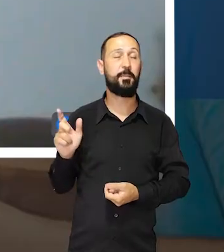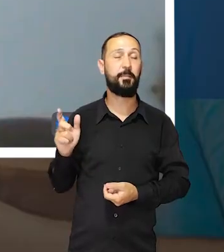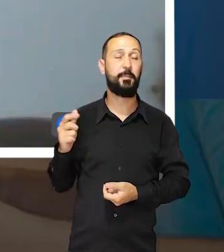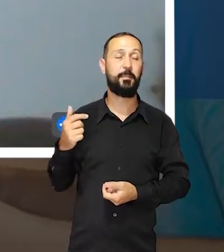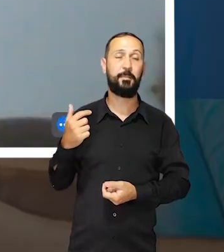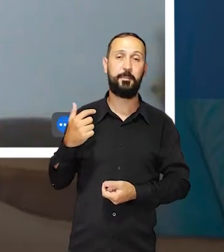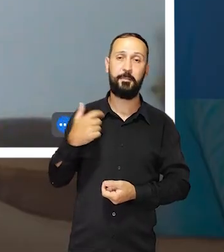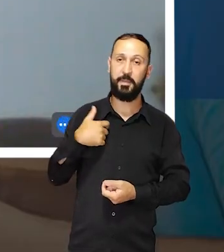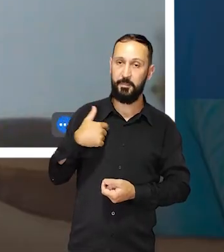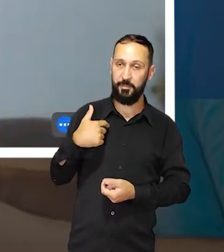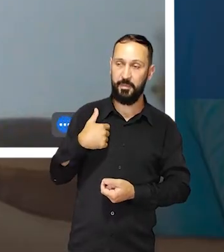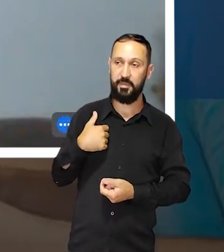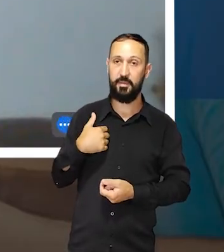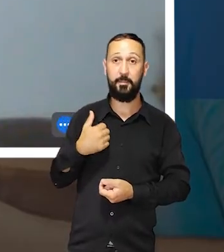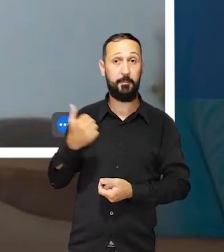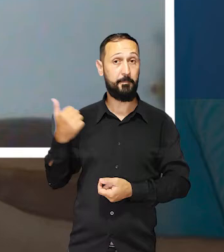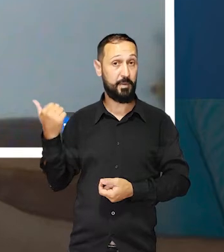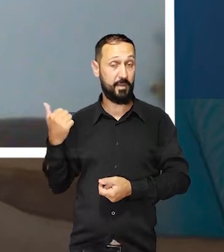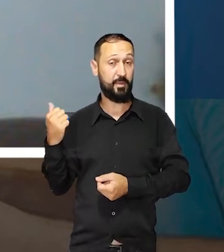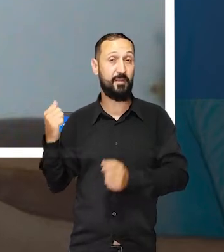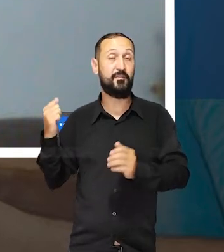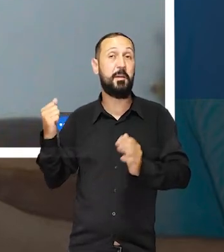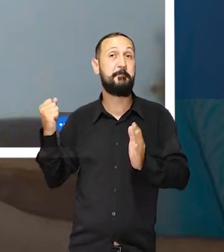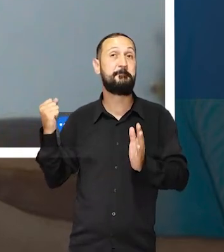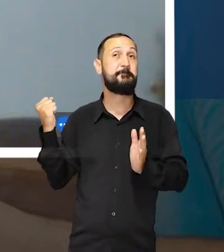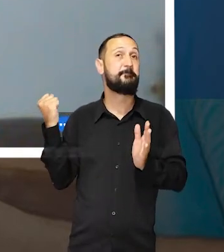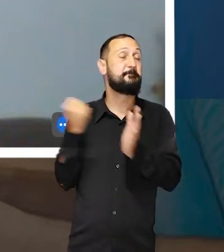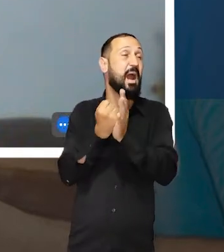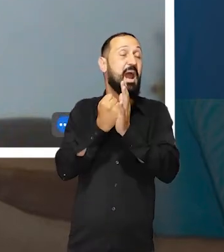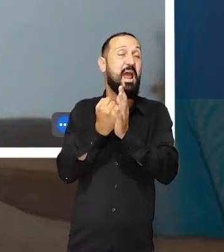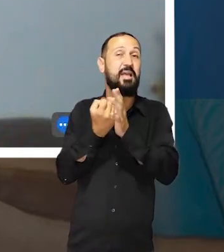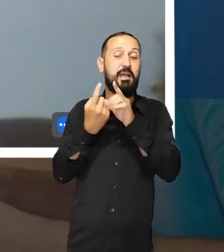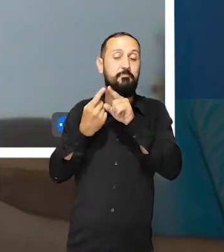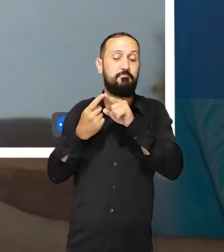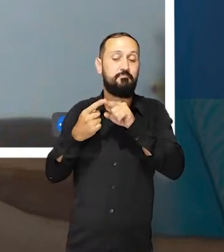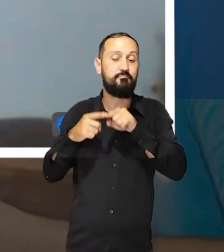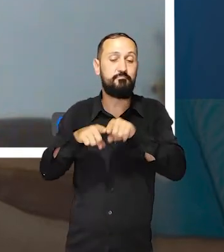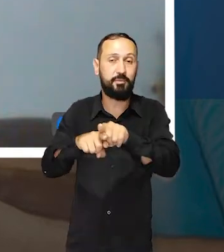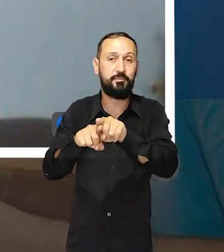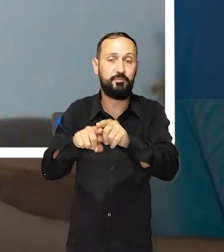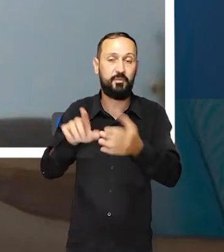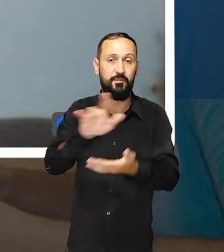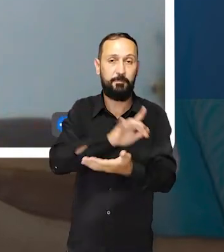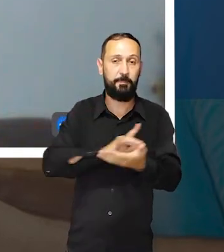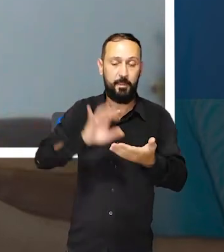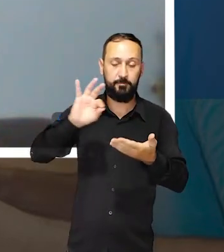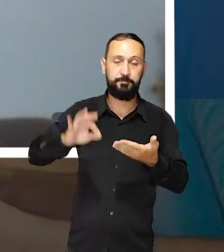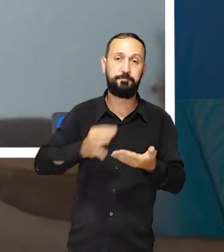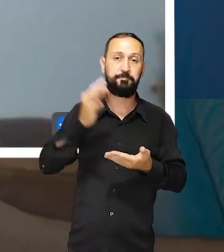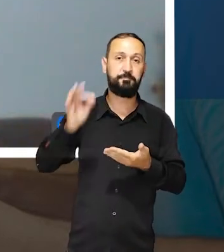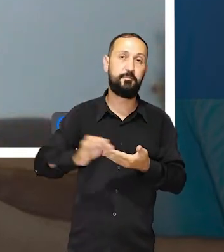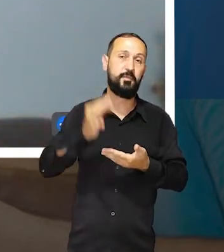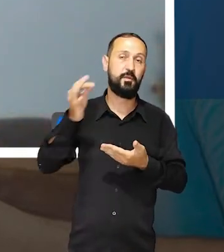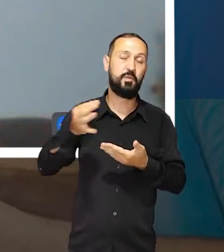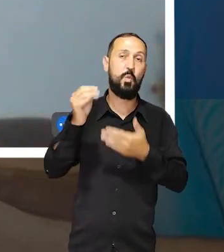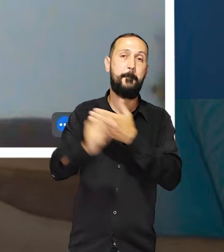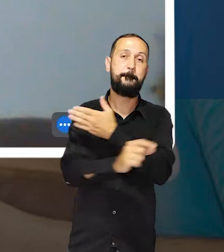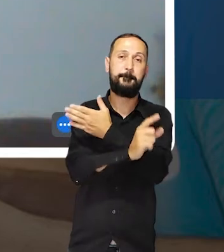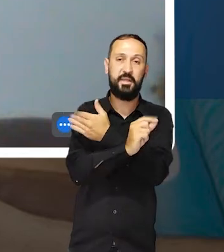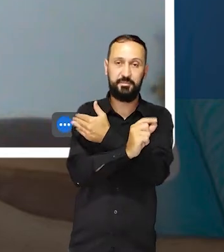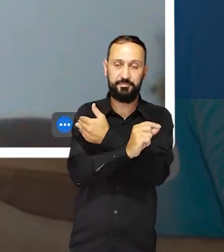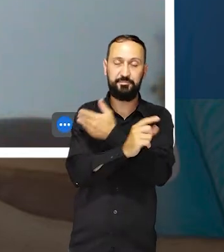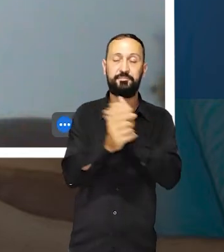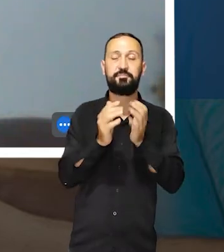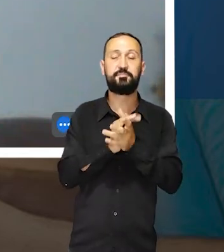Foi um marco, tanto para mim quanto para a Tetê, essa parceria do CD Fiandeiras